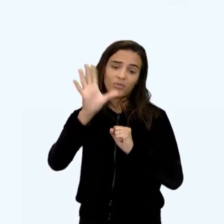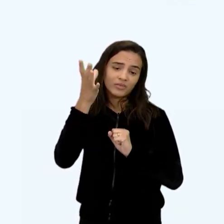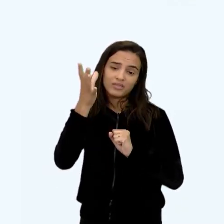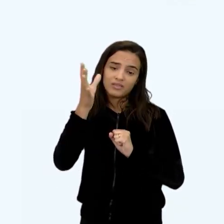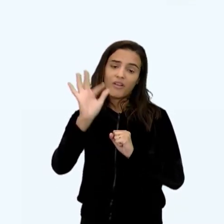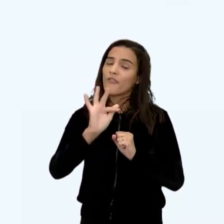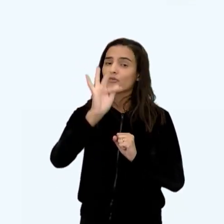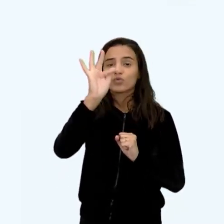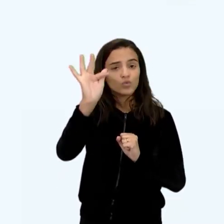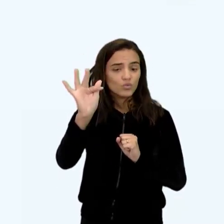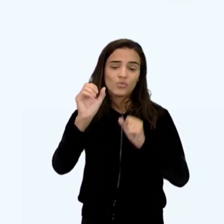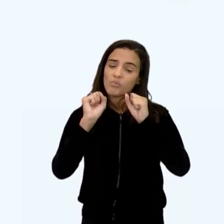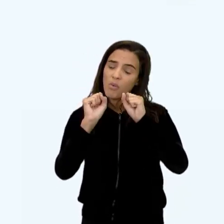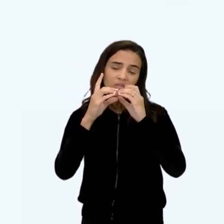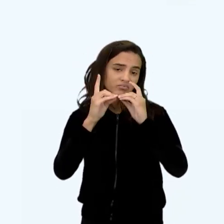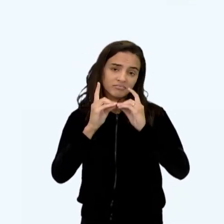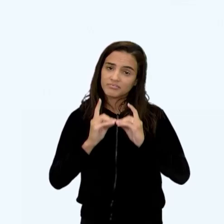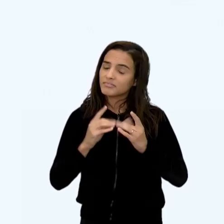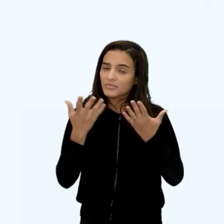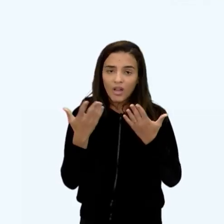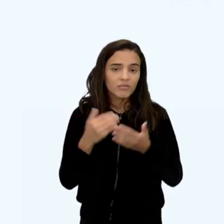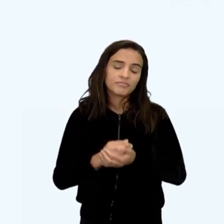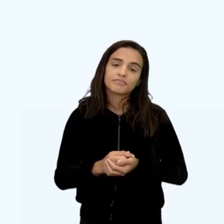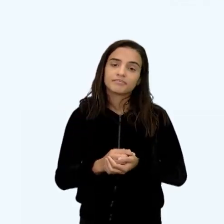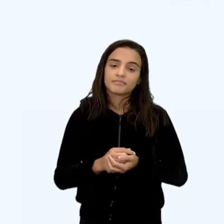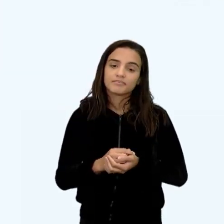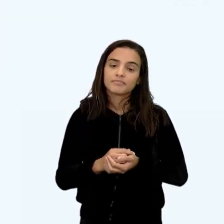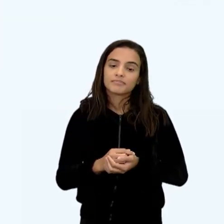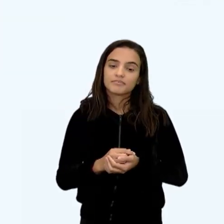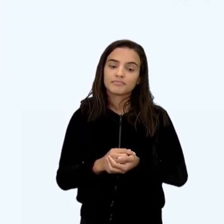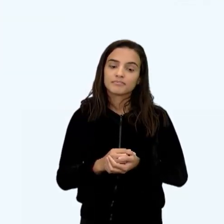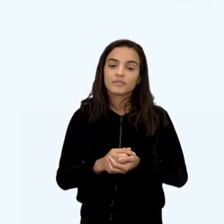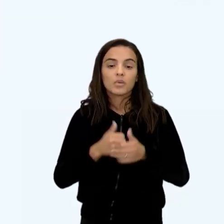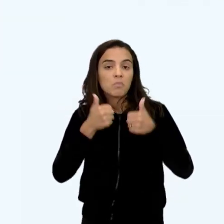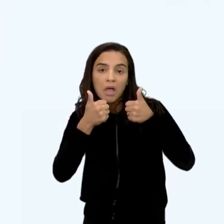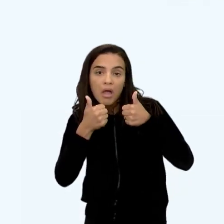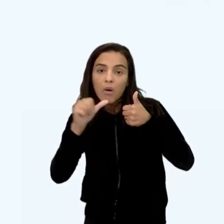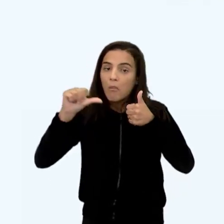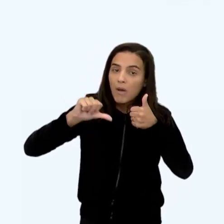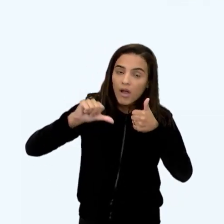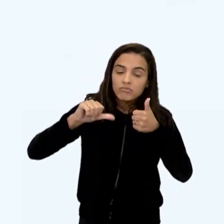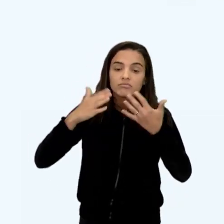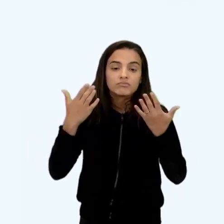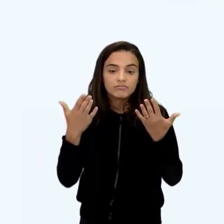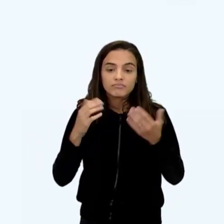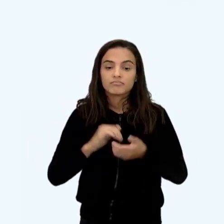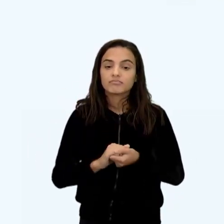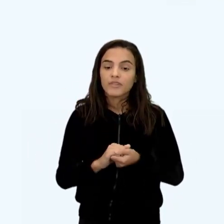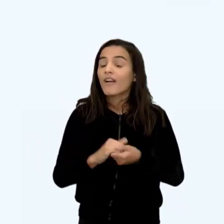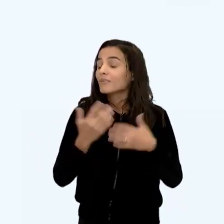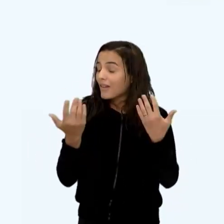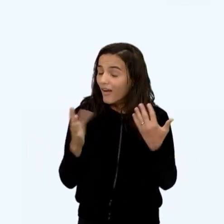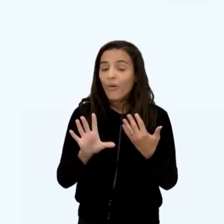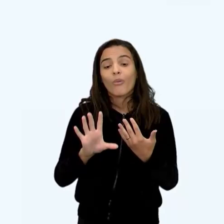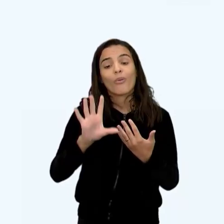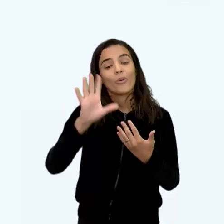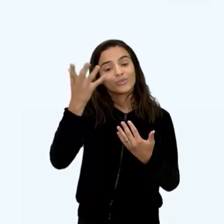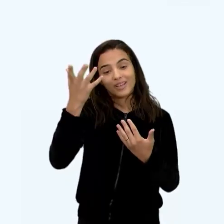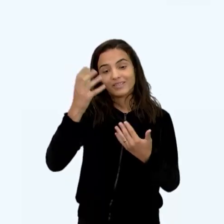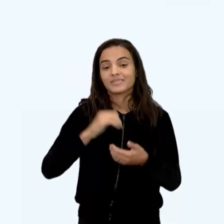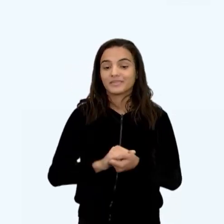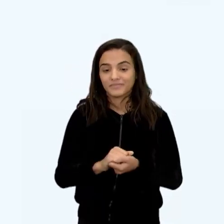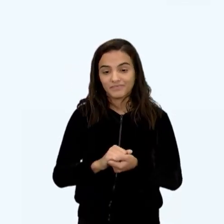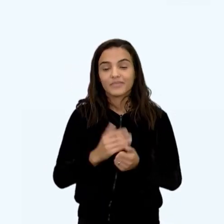ficar com alguma deficiência. Tudo bem ou tudo mal vem do que